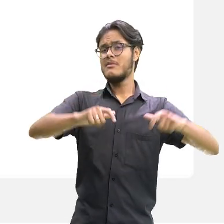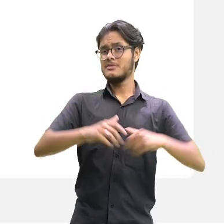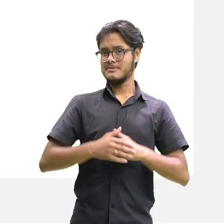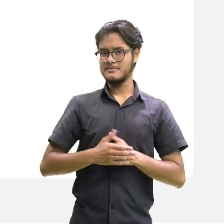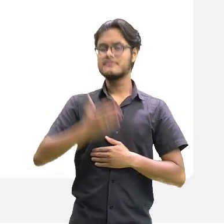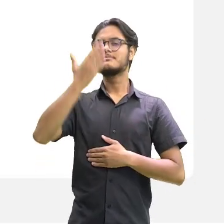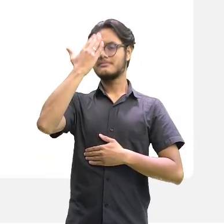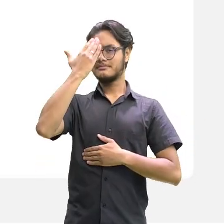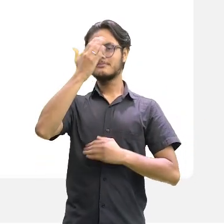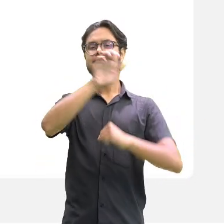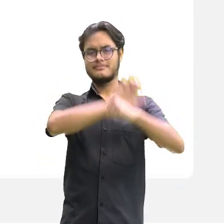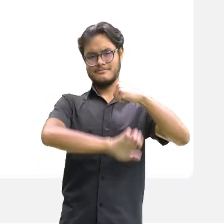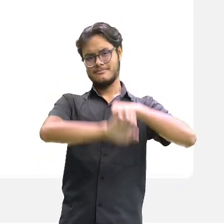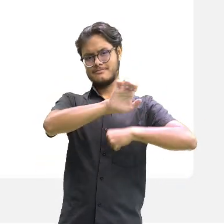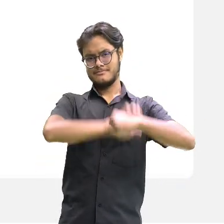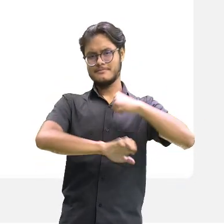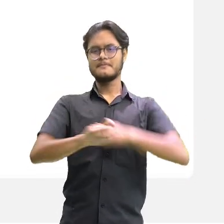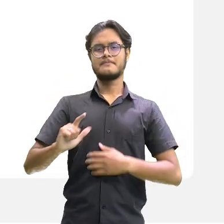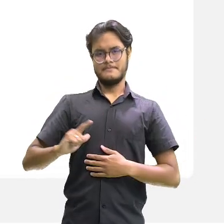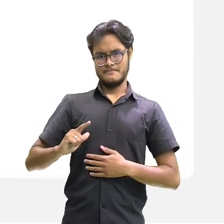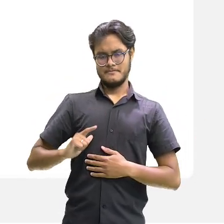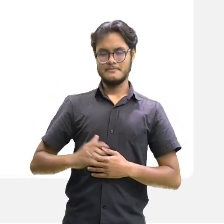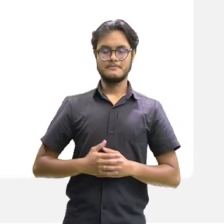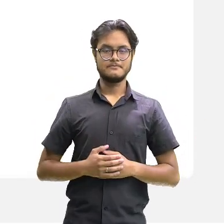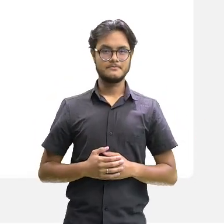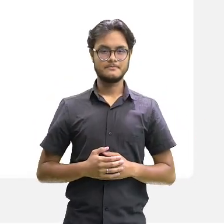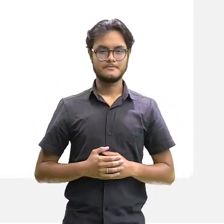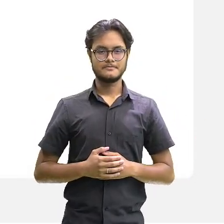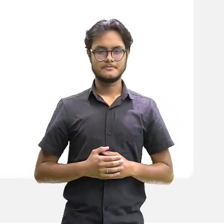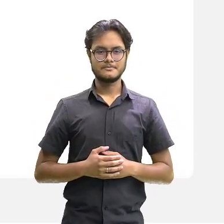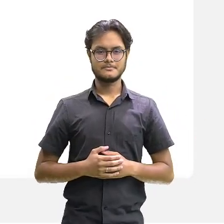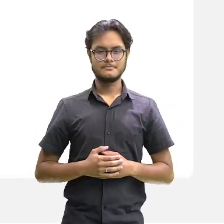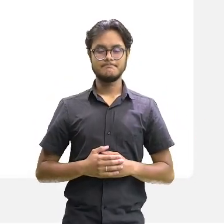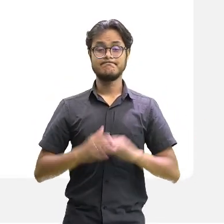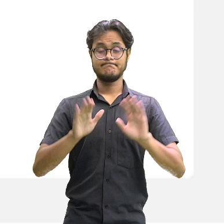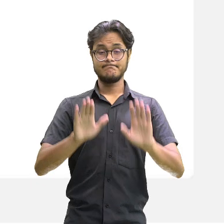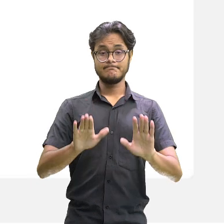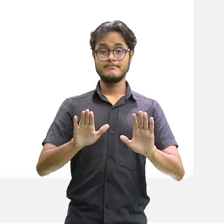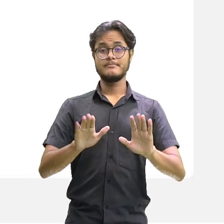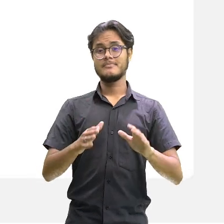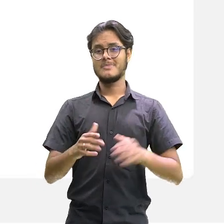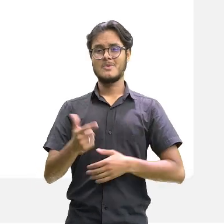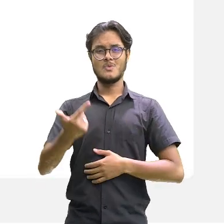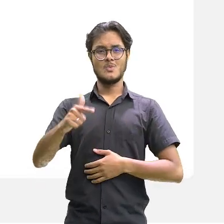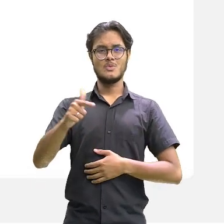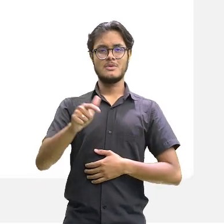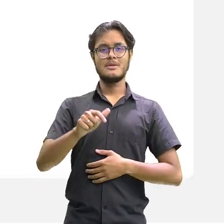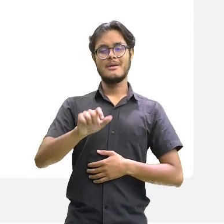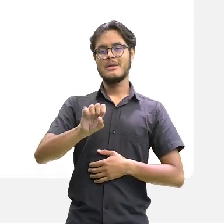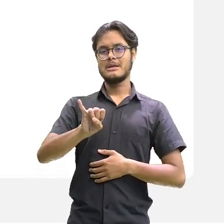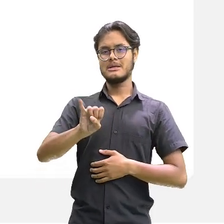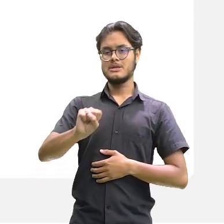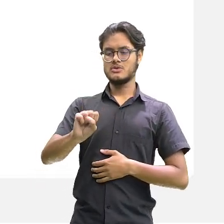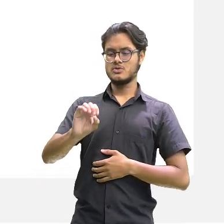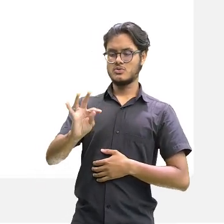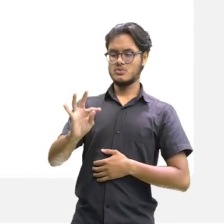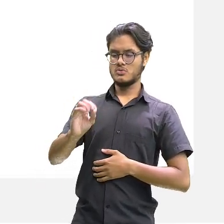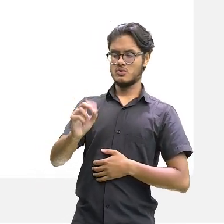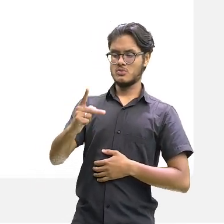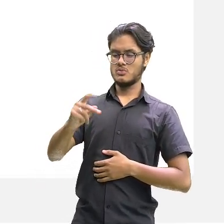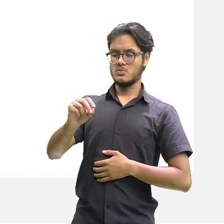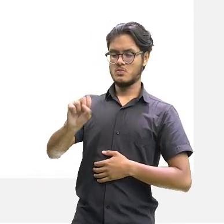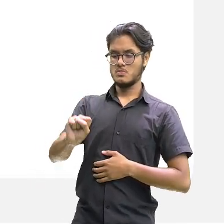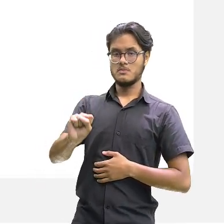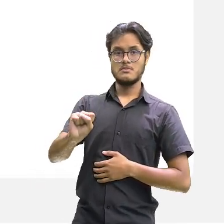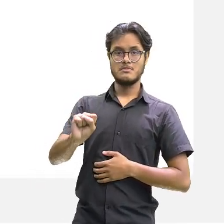elétrica no átomo. E além disso, pessoal, ele também não explicava a existência de isótopos. Lembra que ele falou